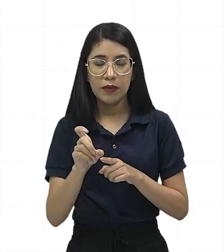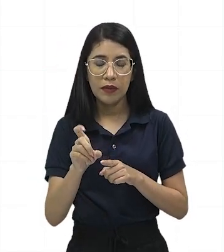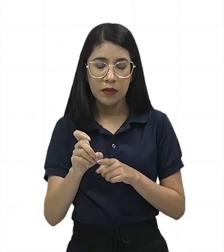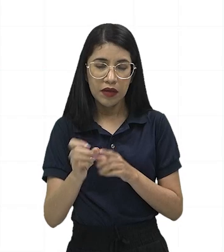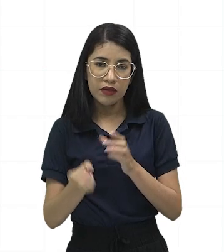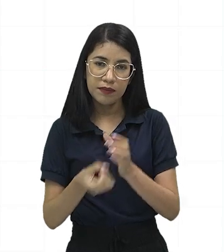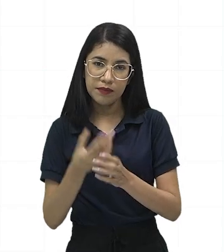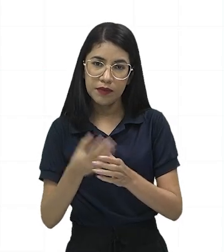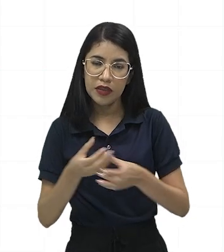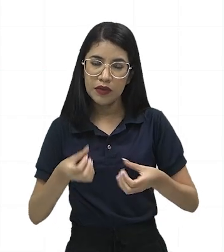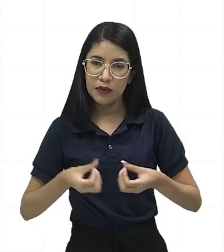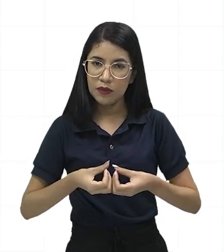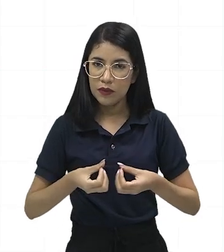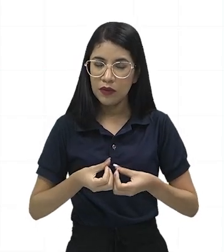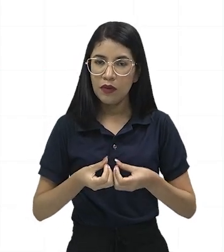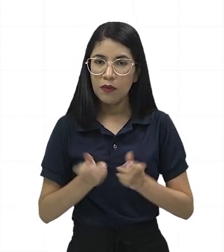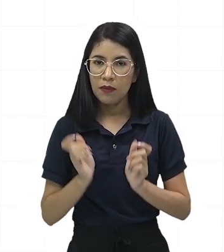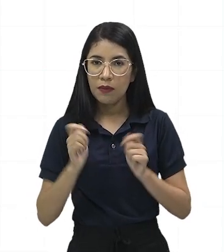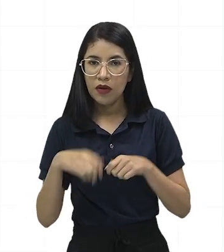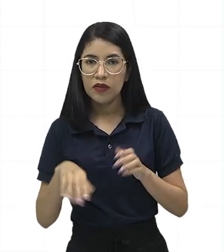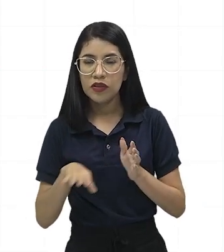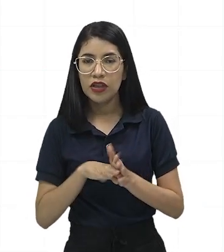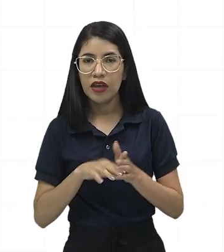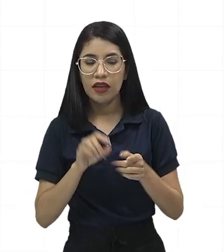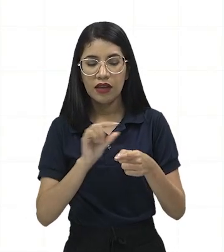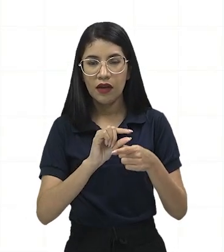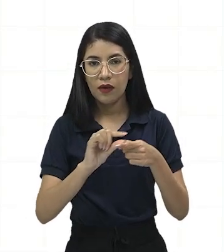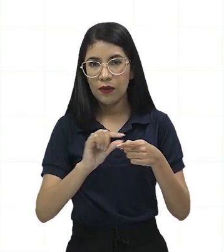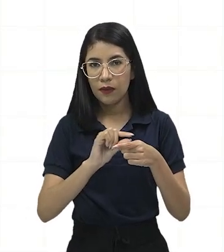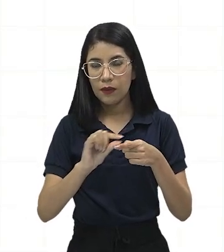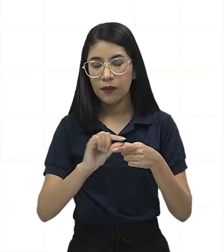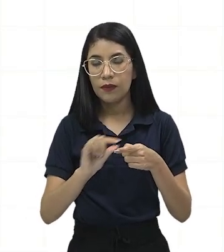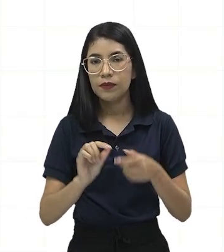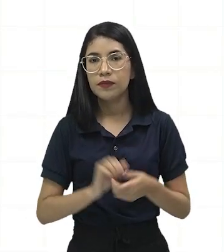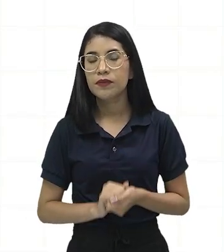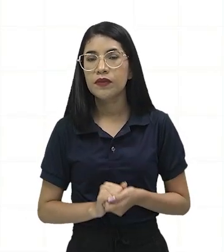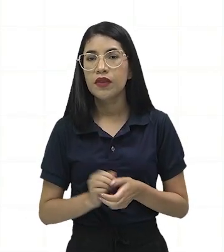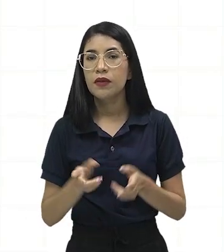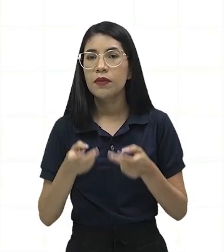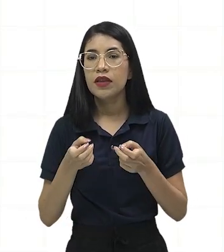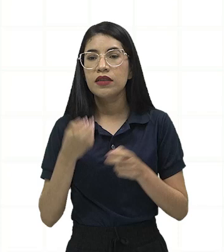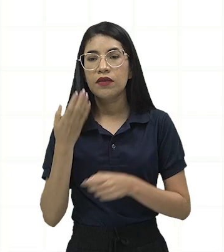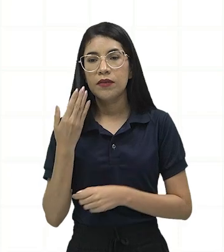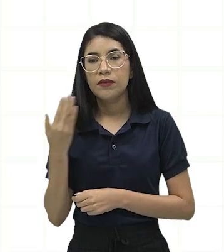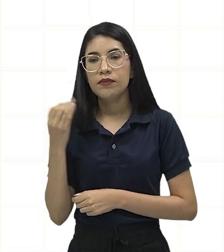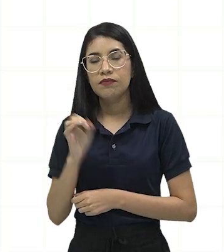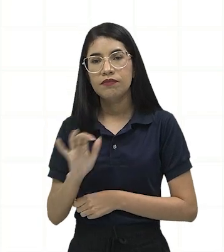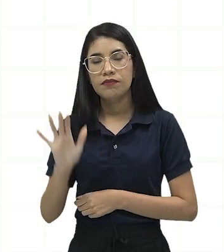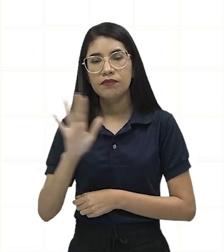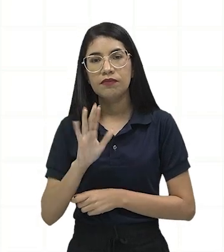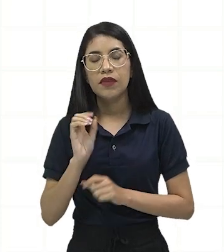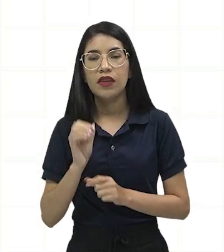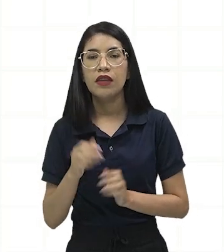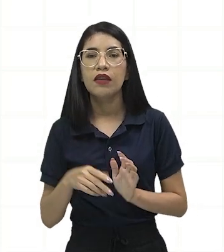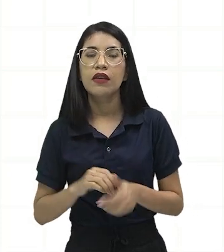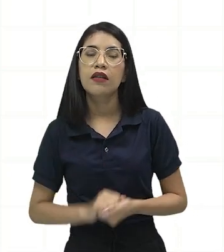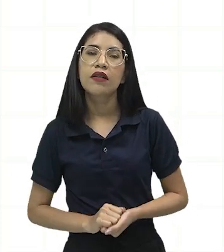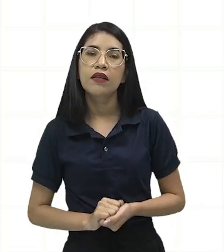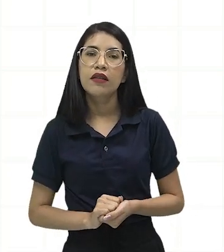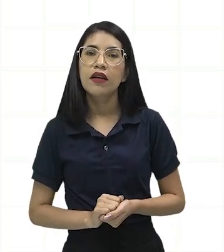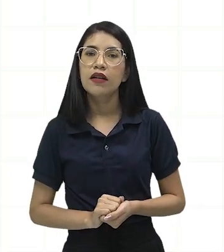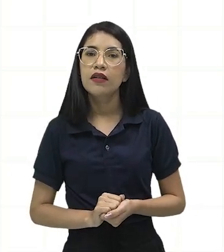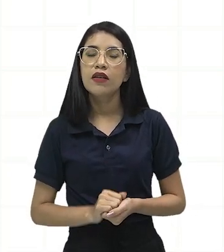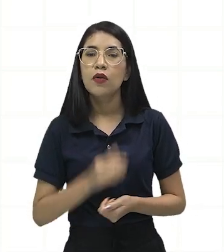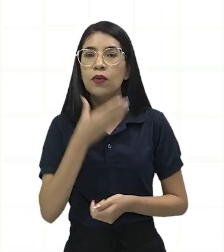nos testículos cheguem até a uretra. Então, observe aí que a gente tem um aparelho reprodutivo masculino,